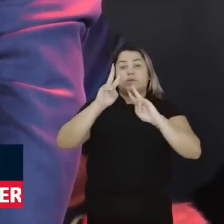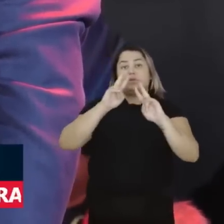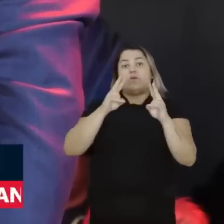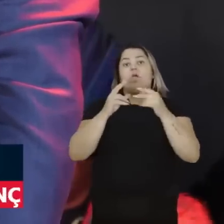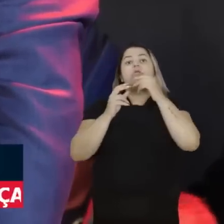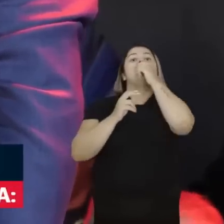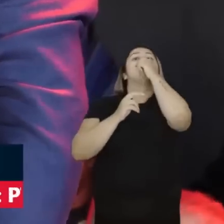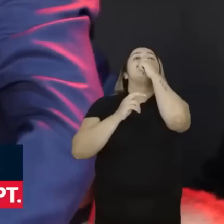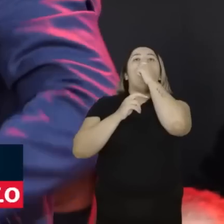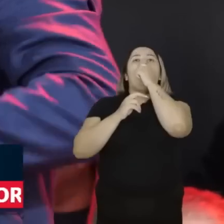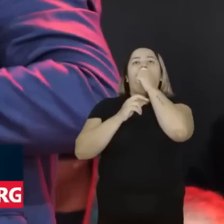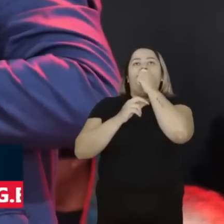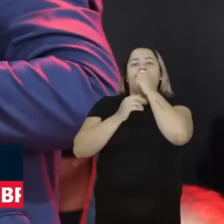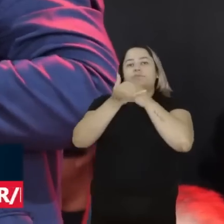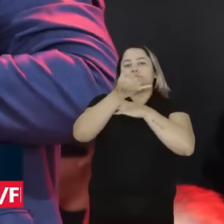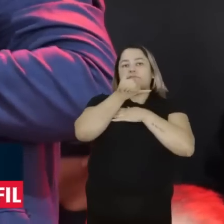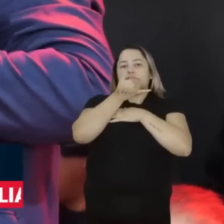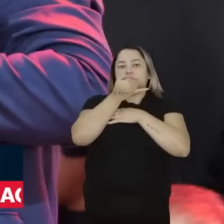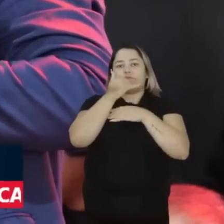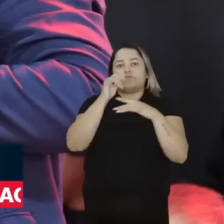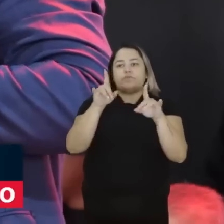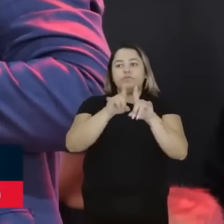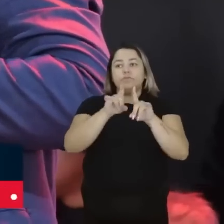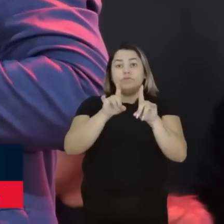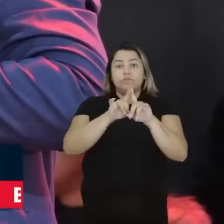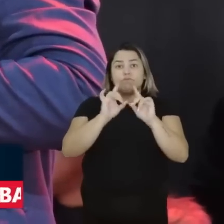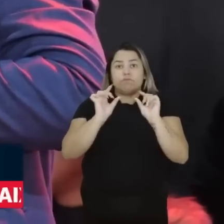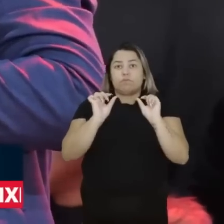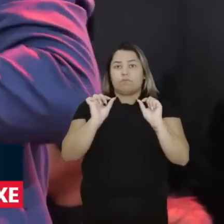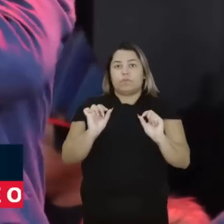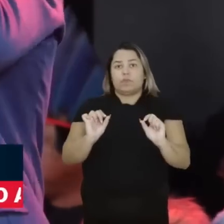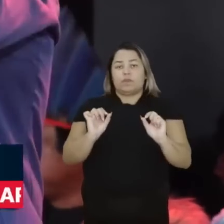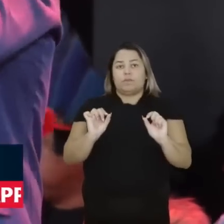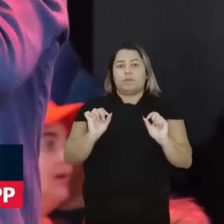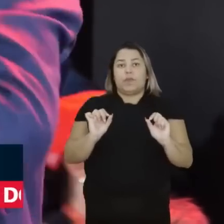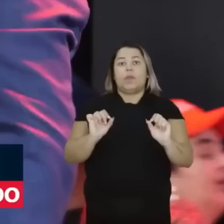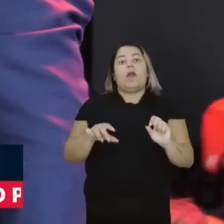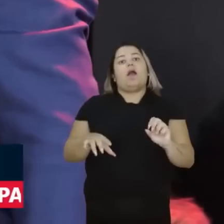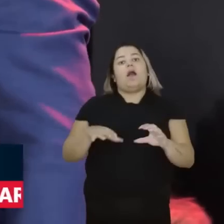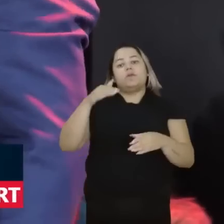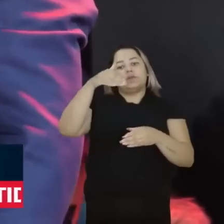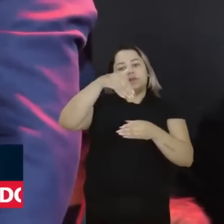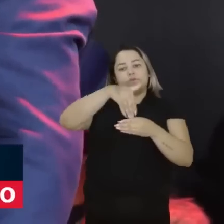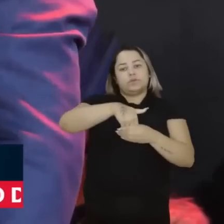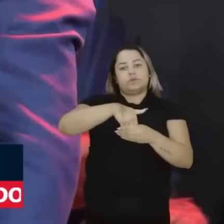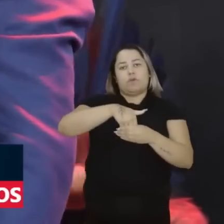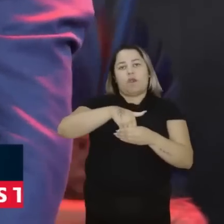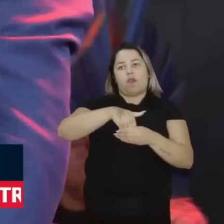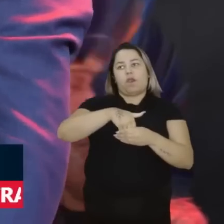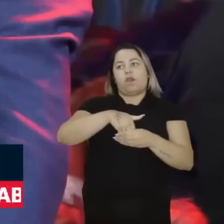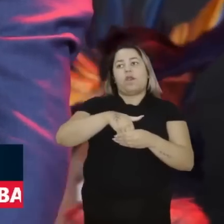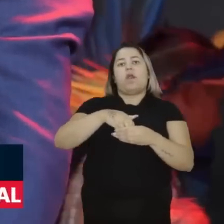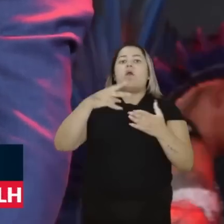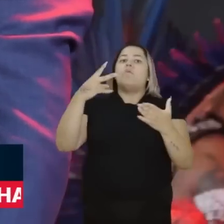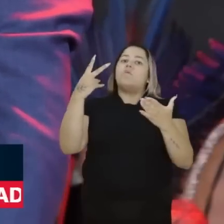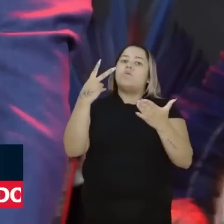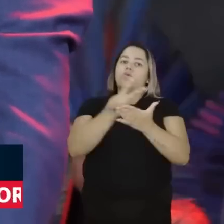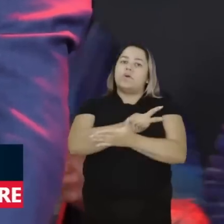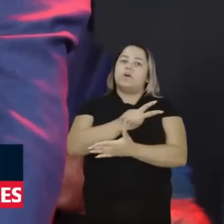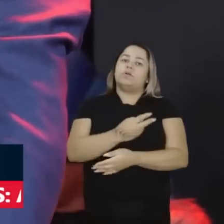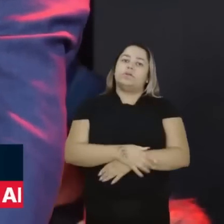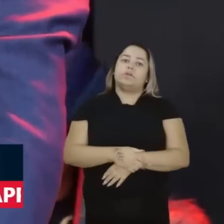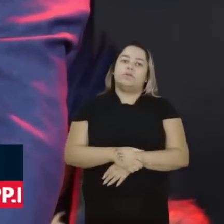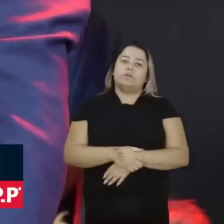como as coisas são sábias. As eleições vão acontecer